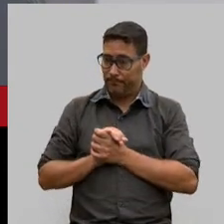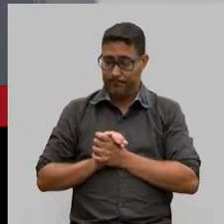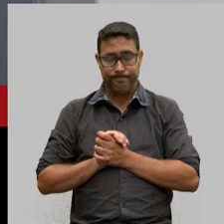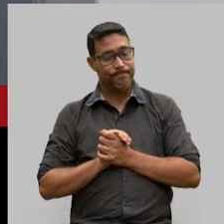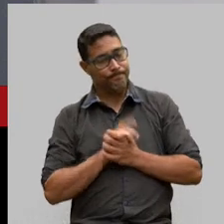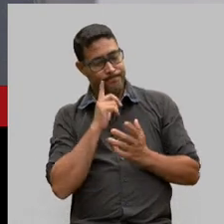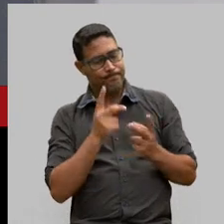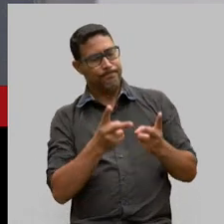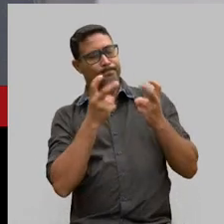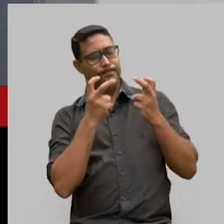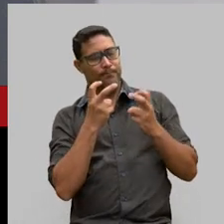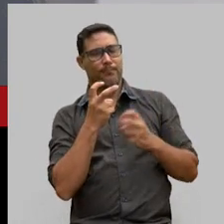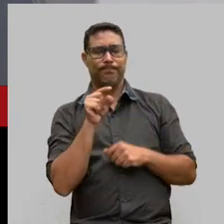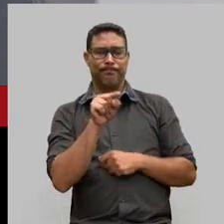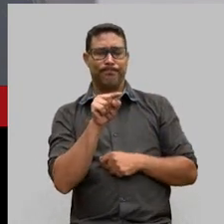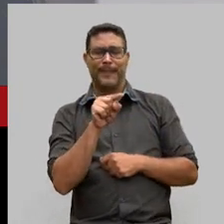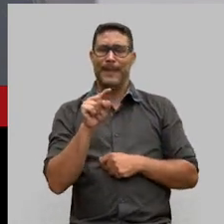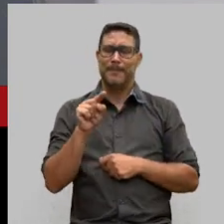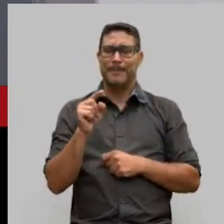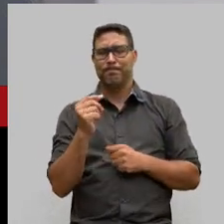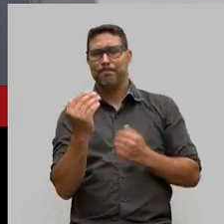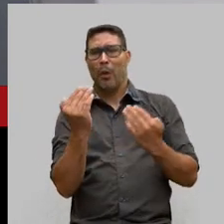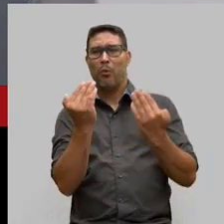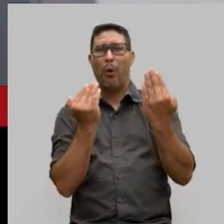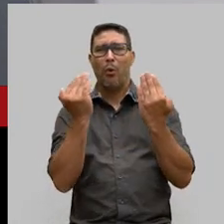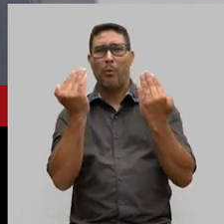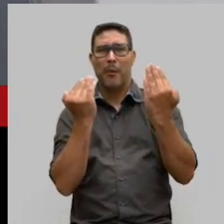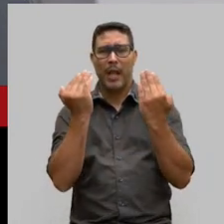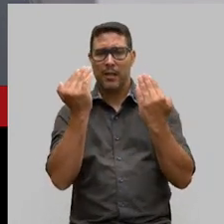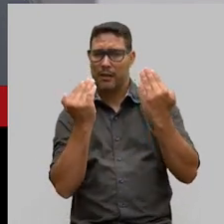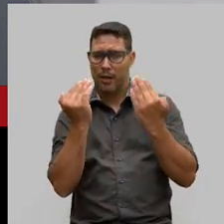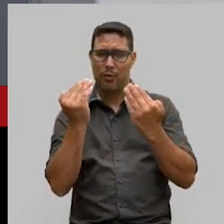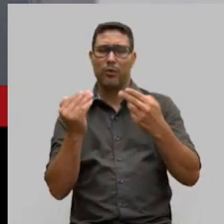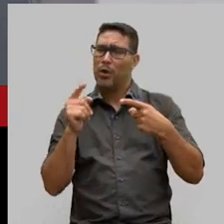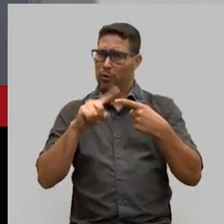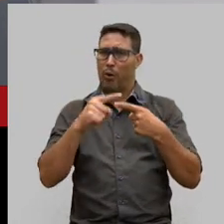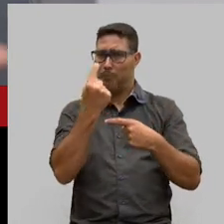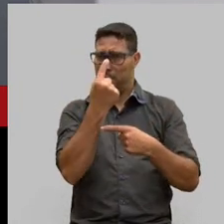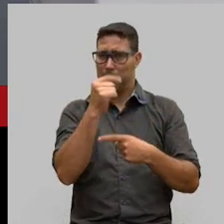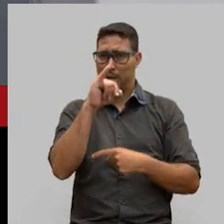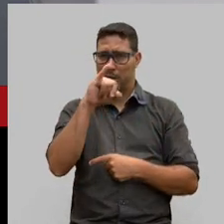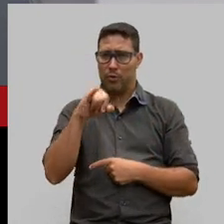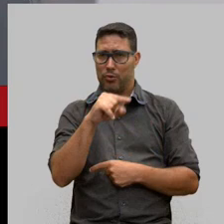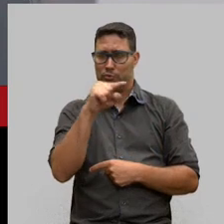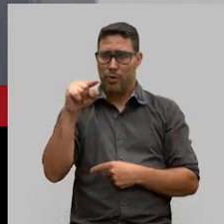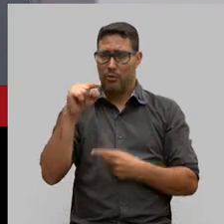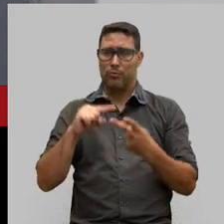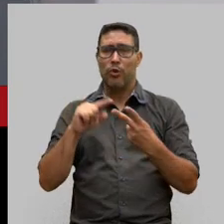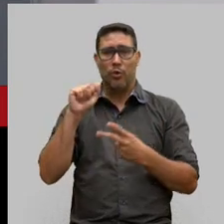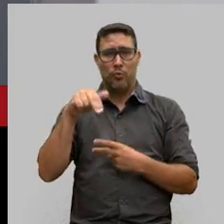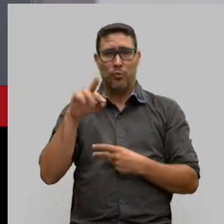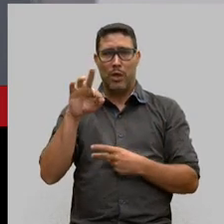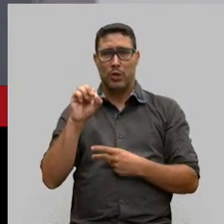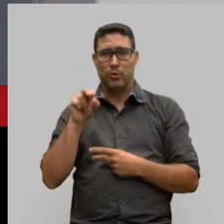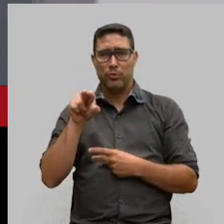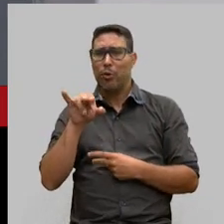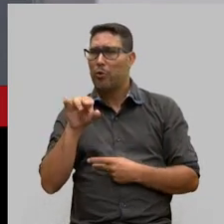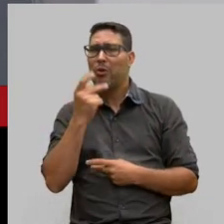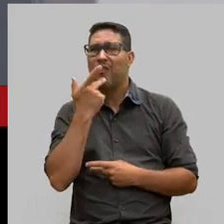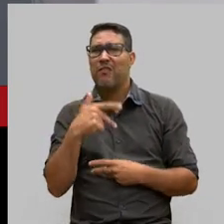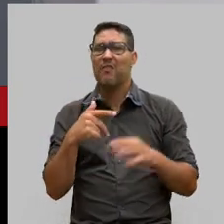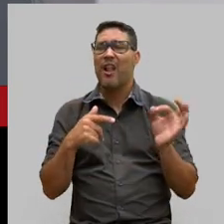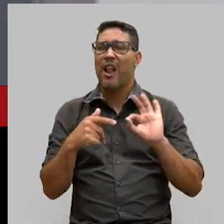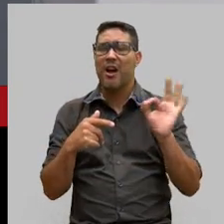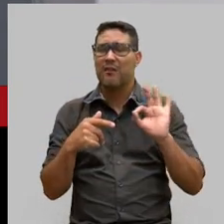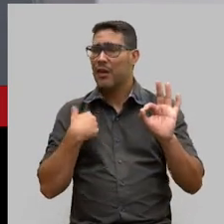dele muito numa comparação com o João né o Antônio não falava o Antônio apontava quando